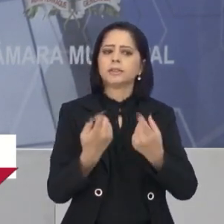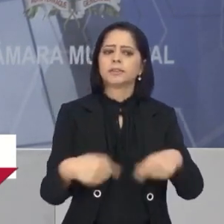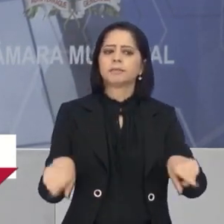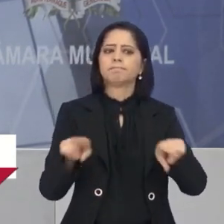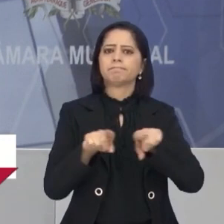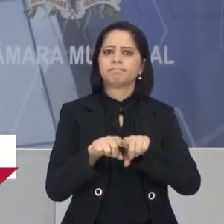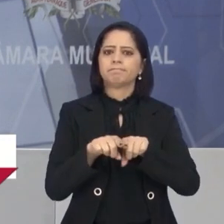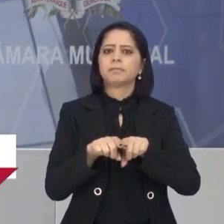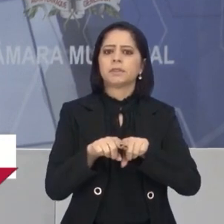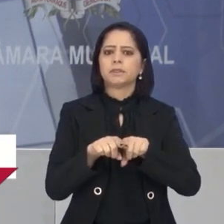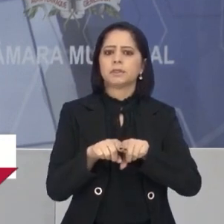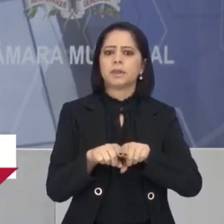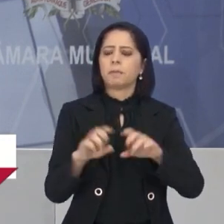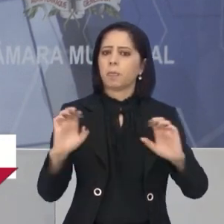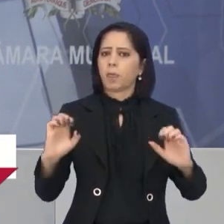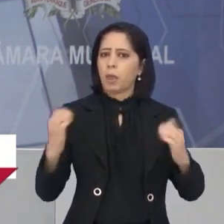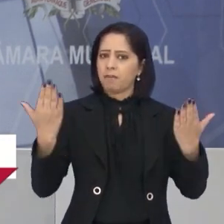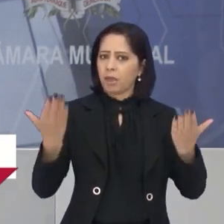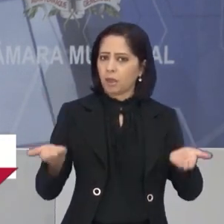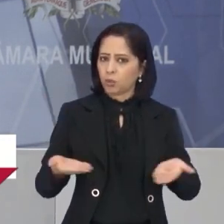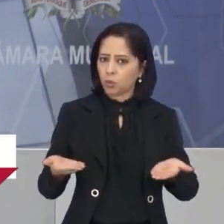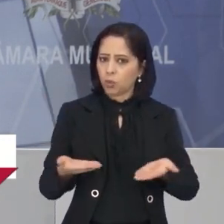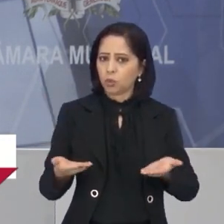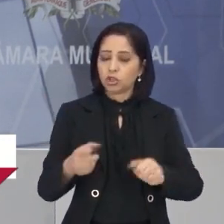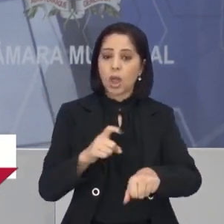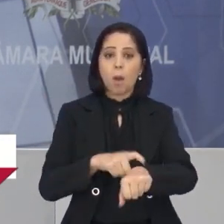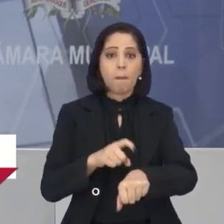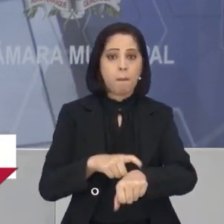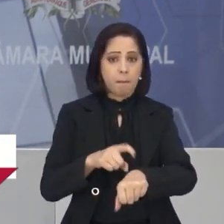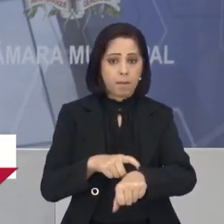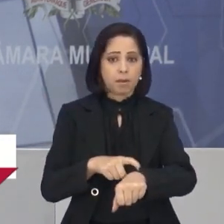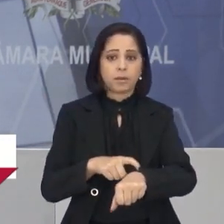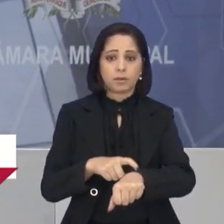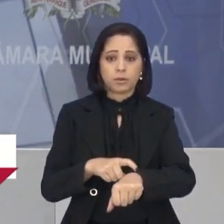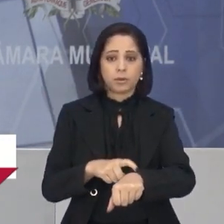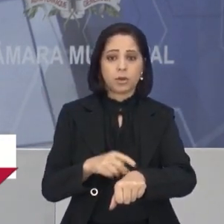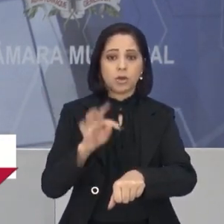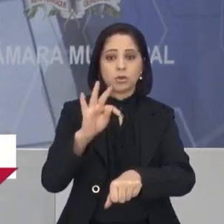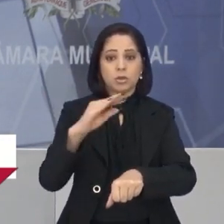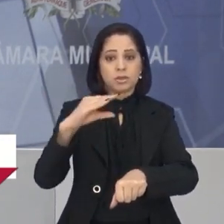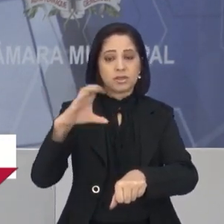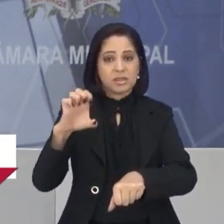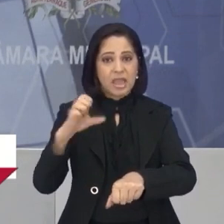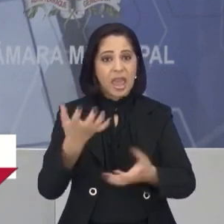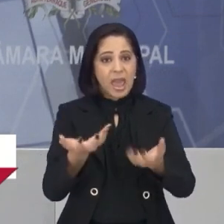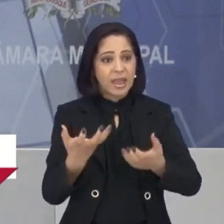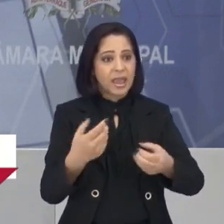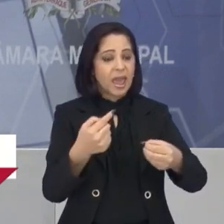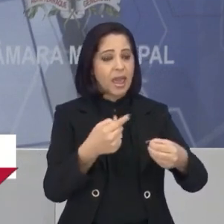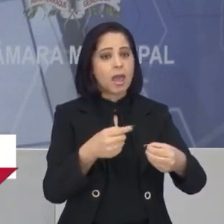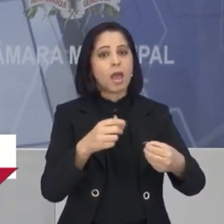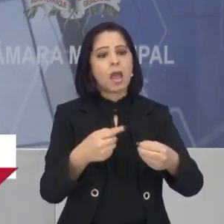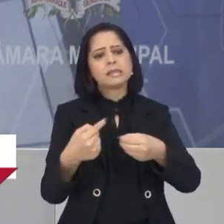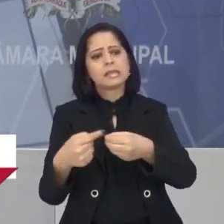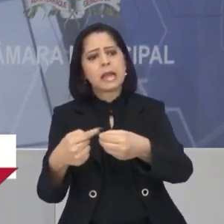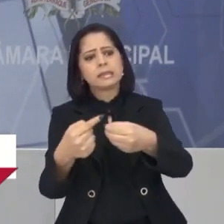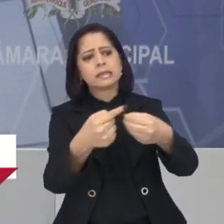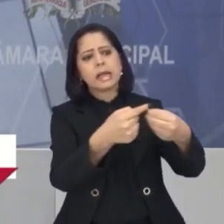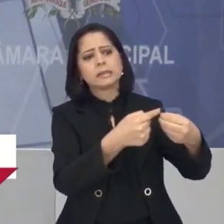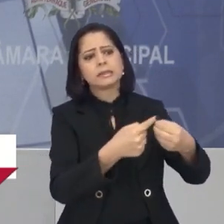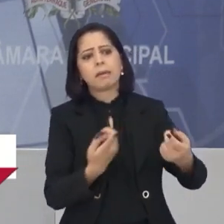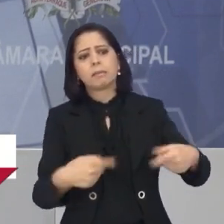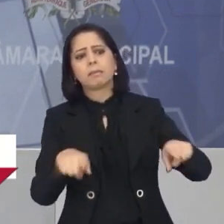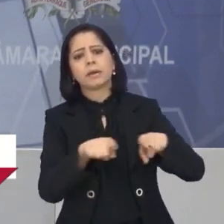Justamente esse esse evento ciclo de debates é o momento em que o tribunal eh procura esse alinhamento com os municípios com os jurisdicionados